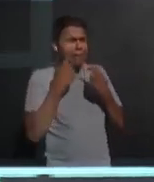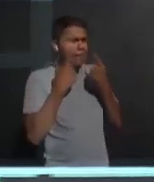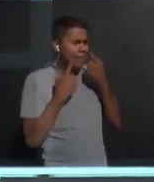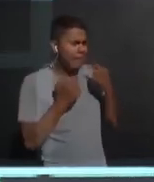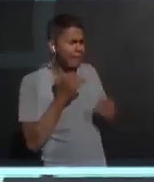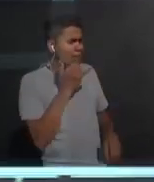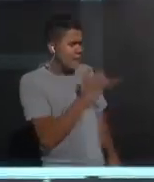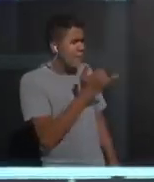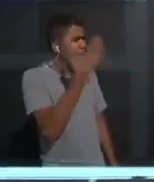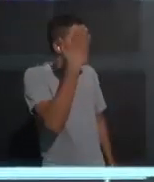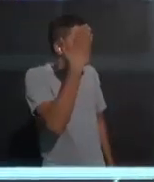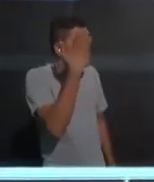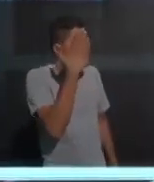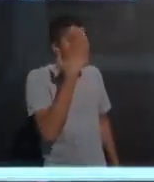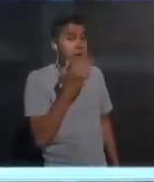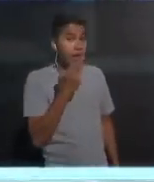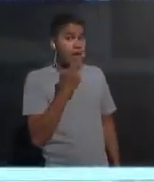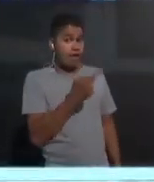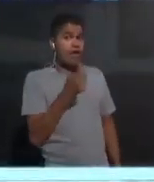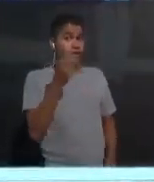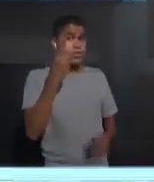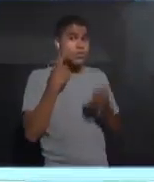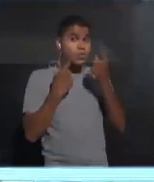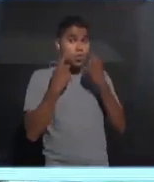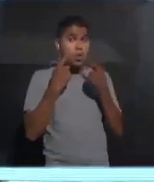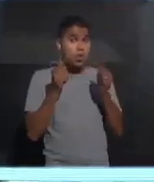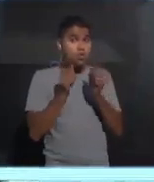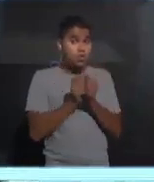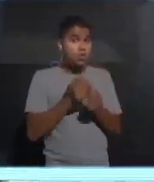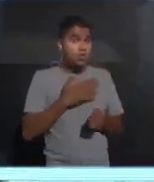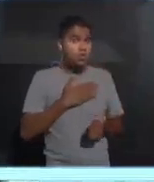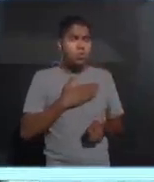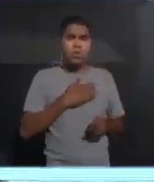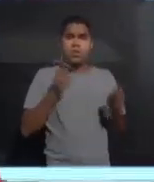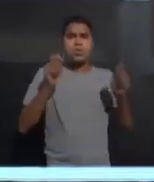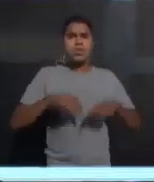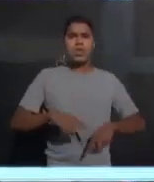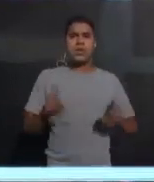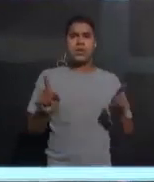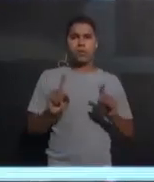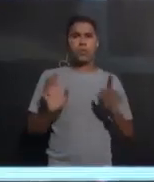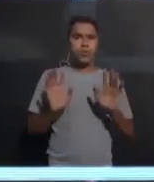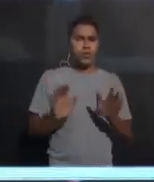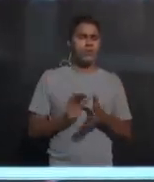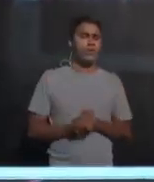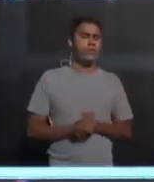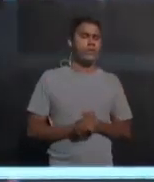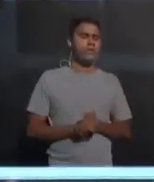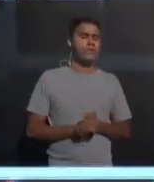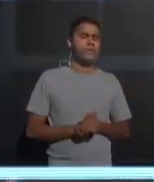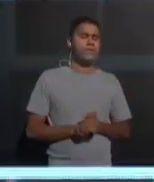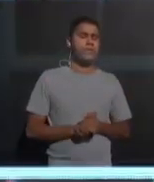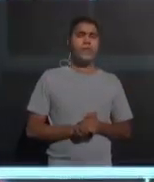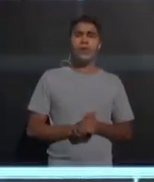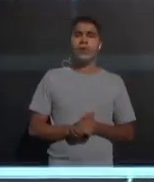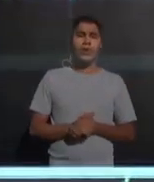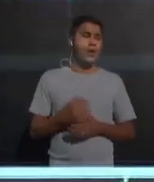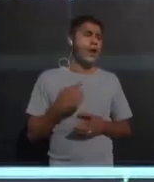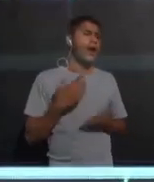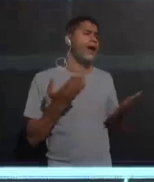comigo sabia falou gentis uns choraram comigo né é possível eu vou poder lanchar